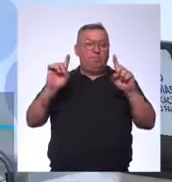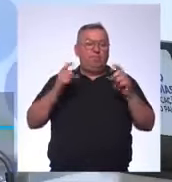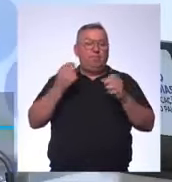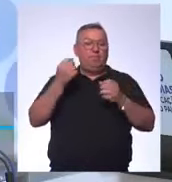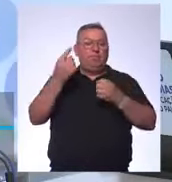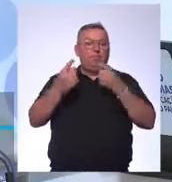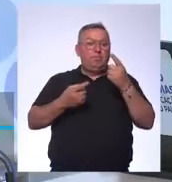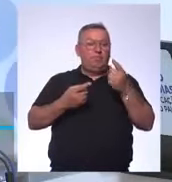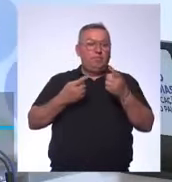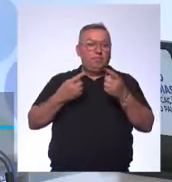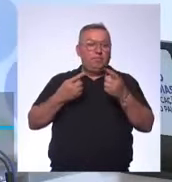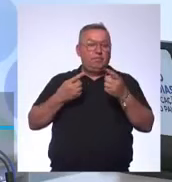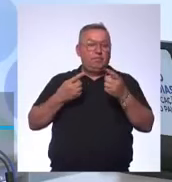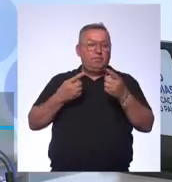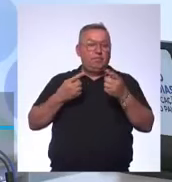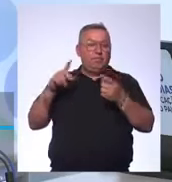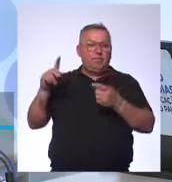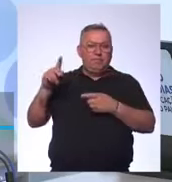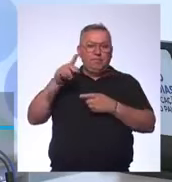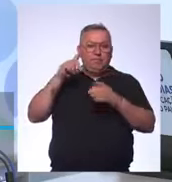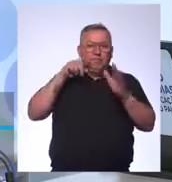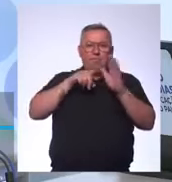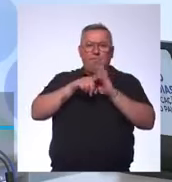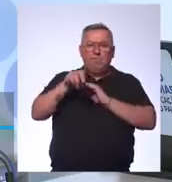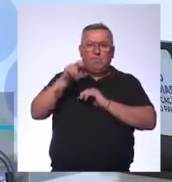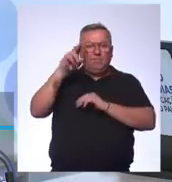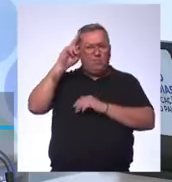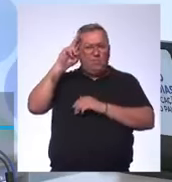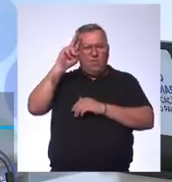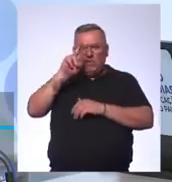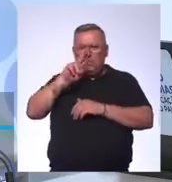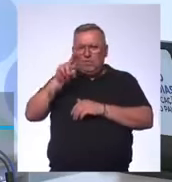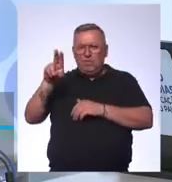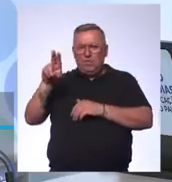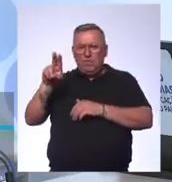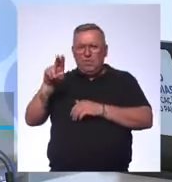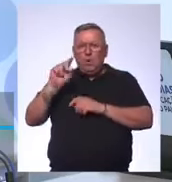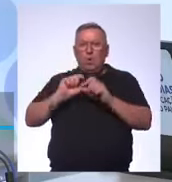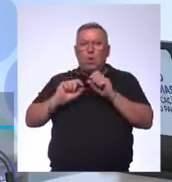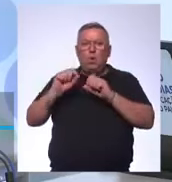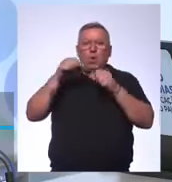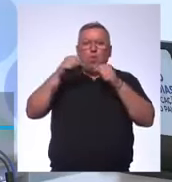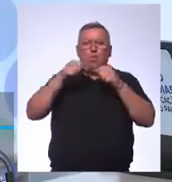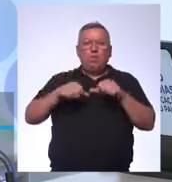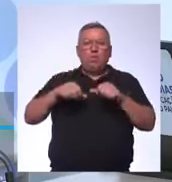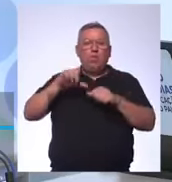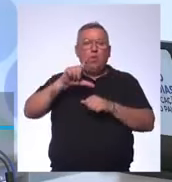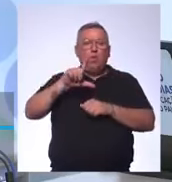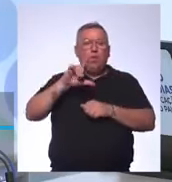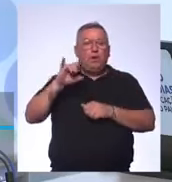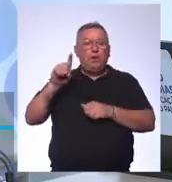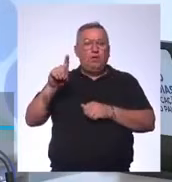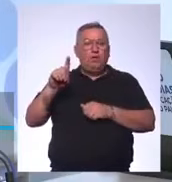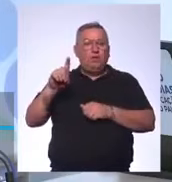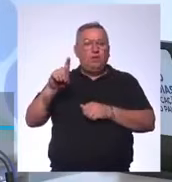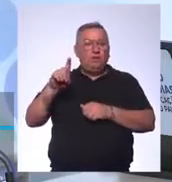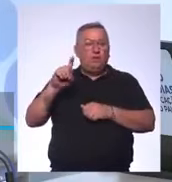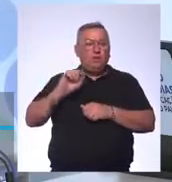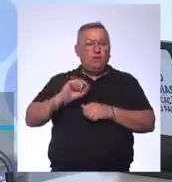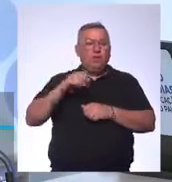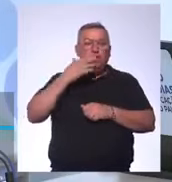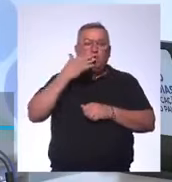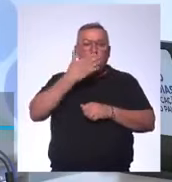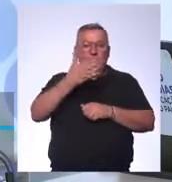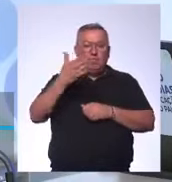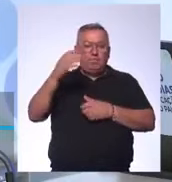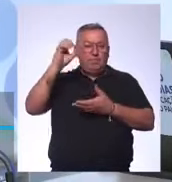Alguma pro perguntou, não lembro o nome da pro, ela perguntou, como ficou o lead? Tá? E aí eu pedi para